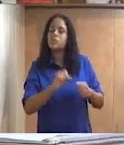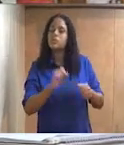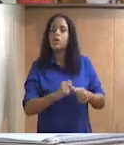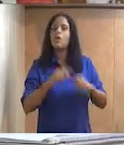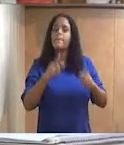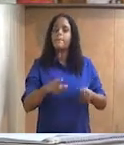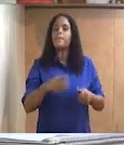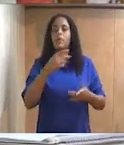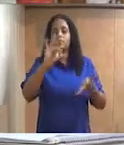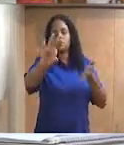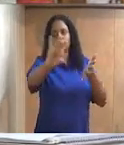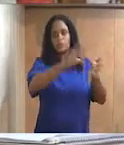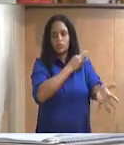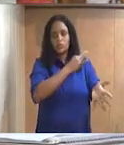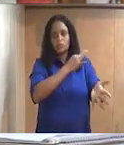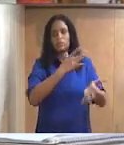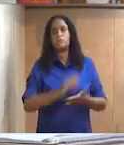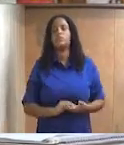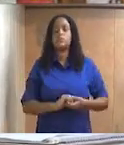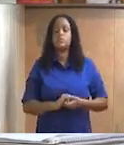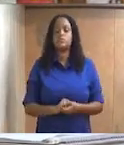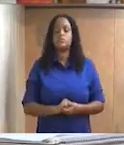discussão.